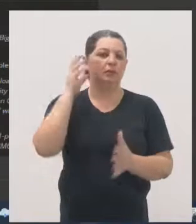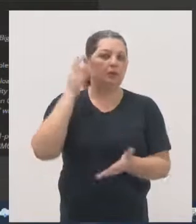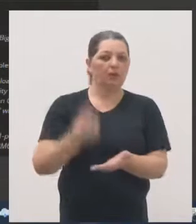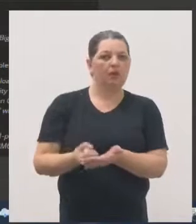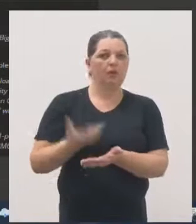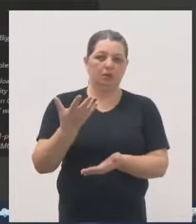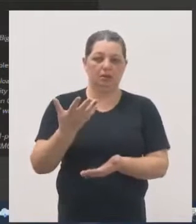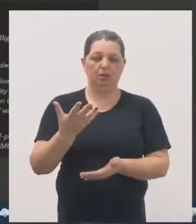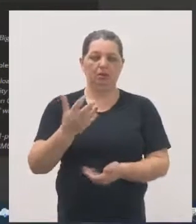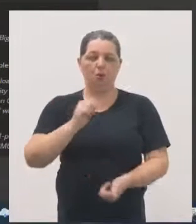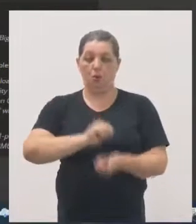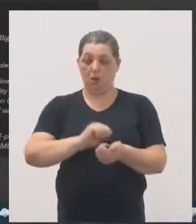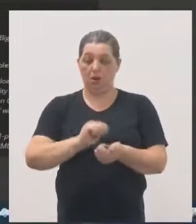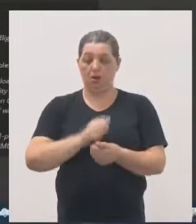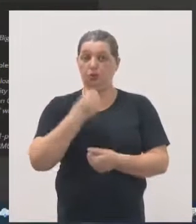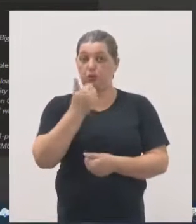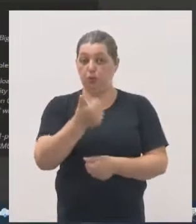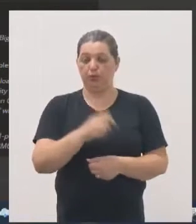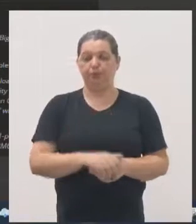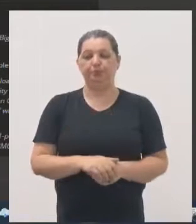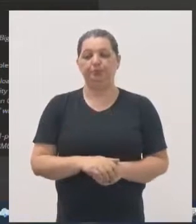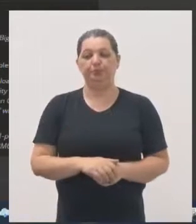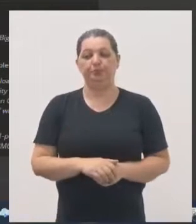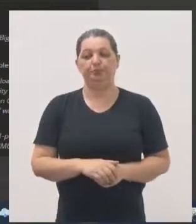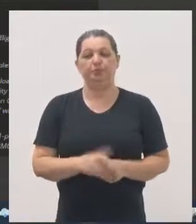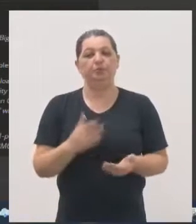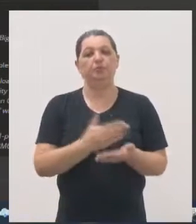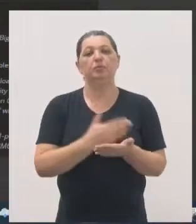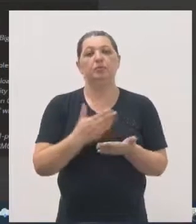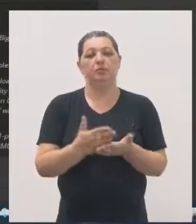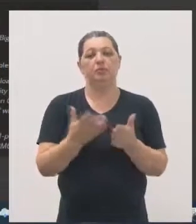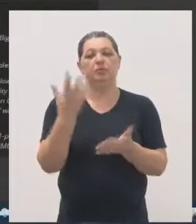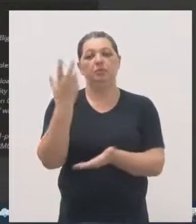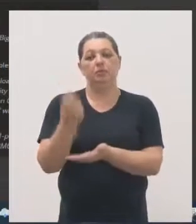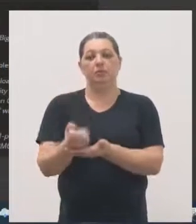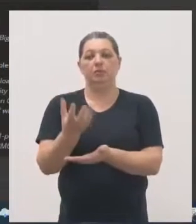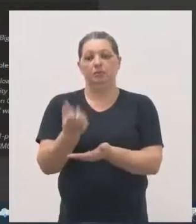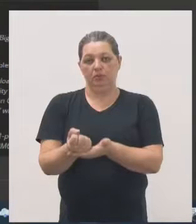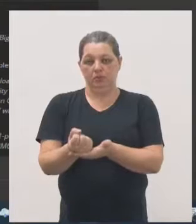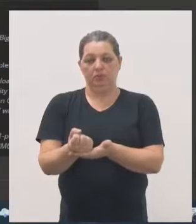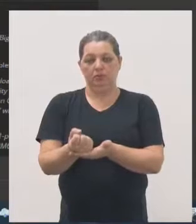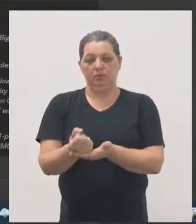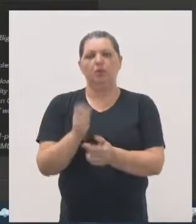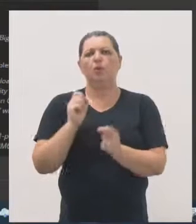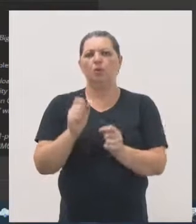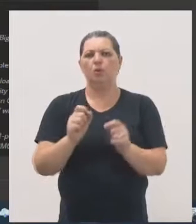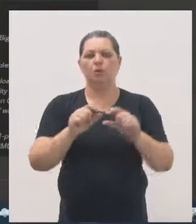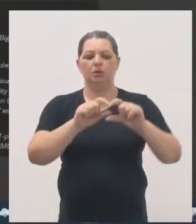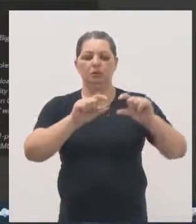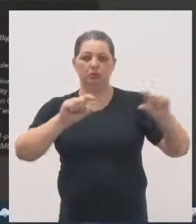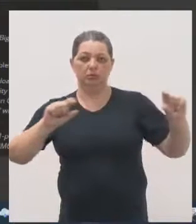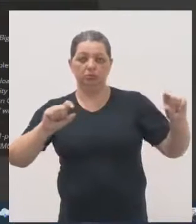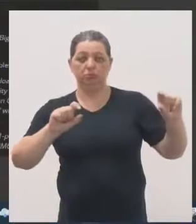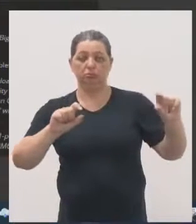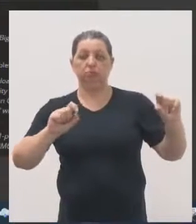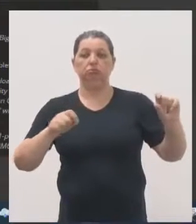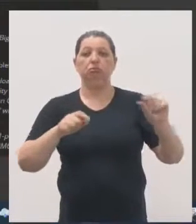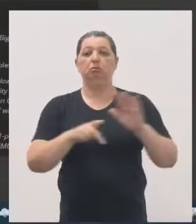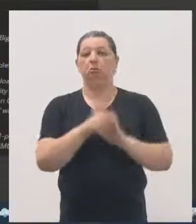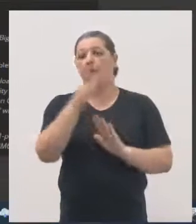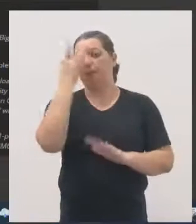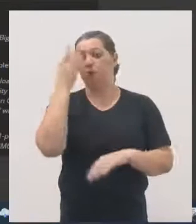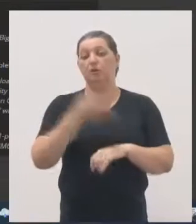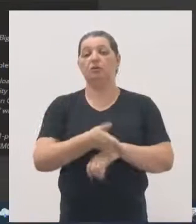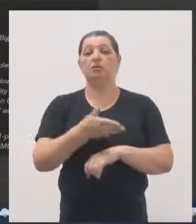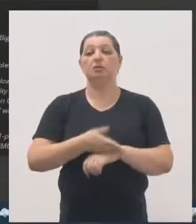qualidade. Então vamos lá, vou começar fazendo o download aqui. Então peraí, qual é o endereço que a gente, para a pessoa